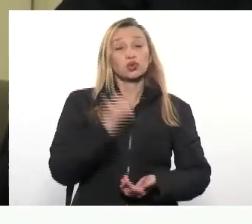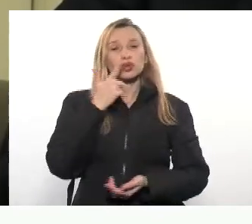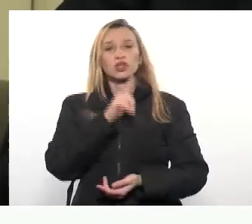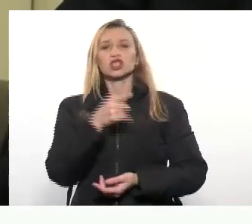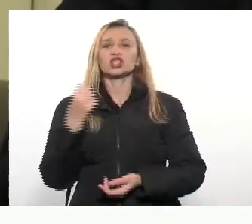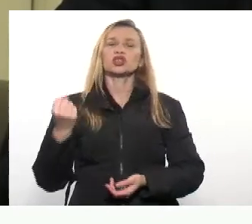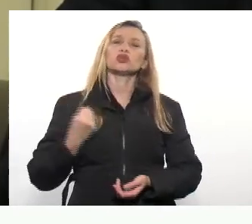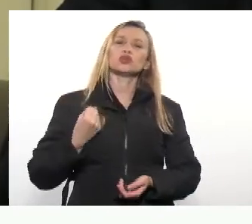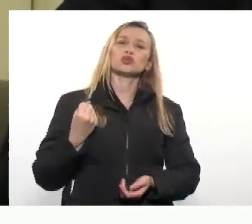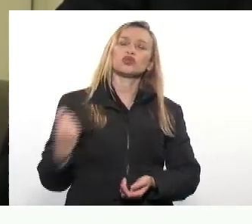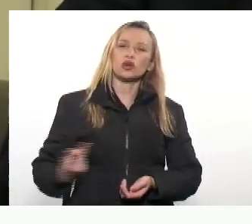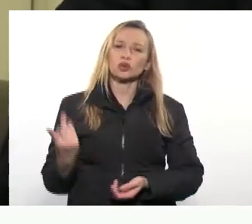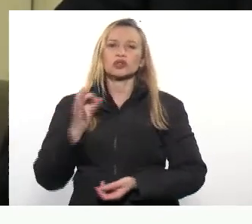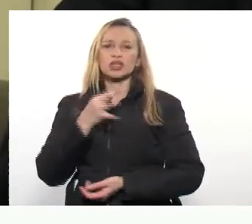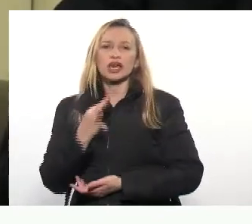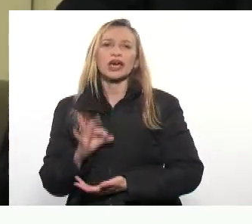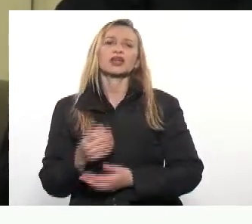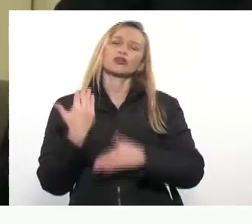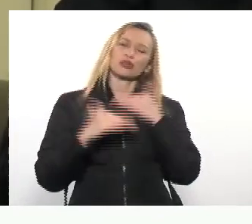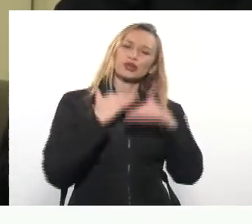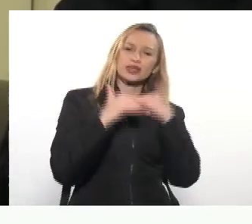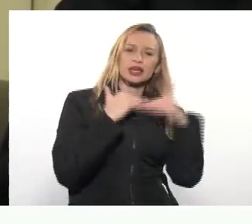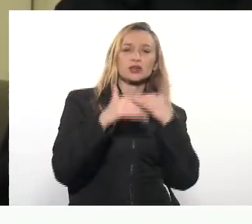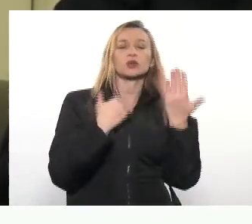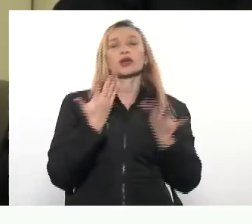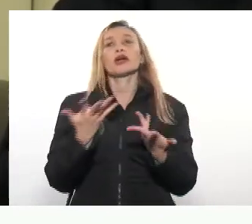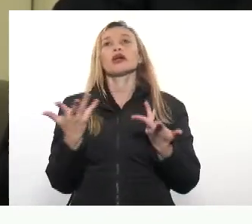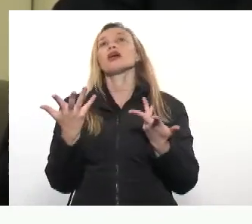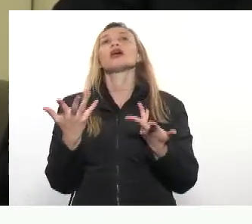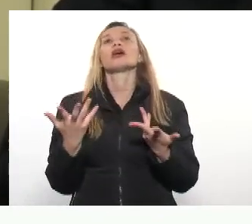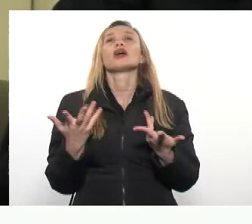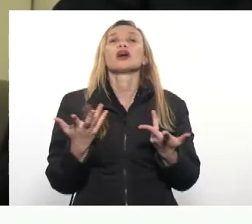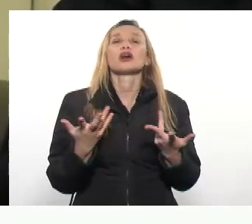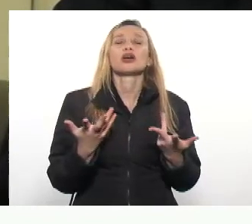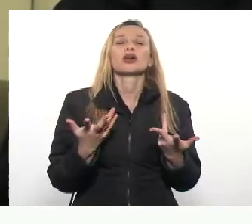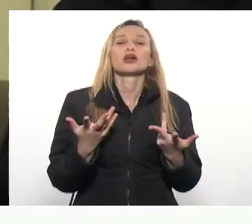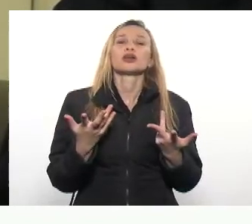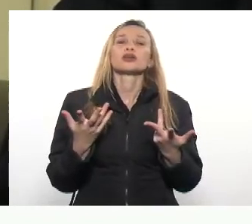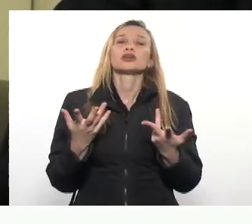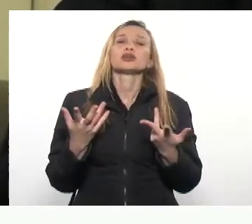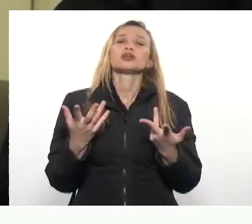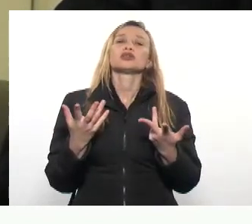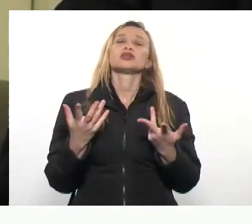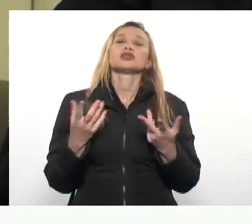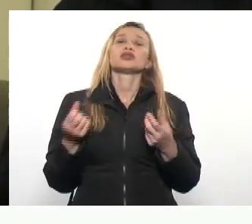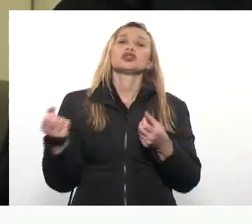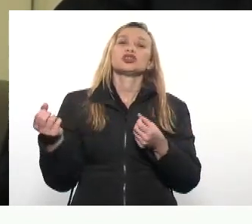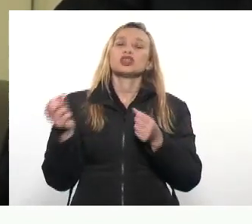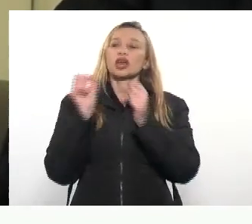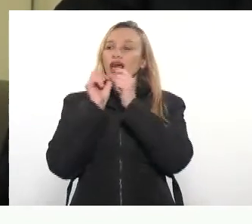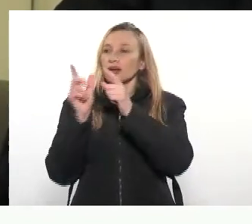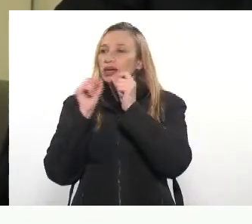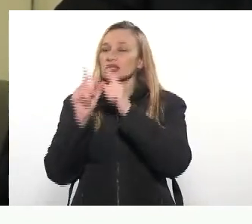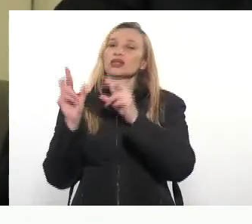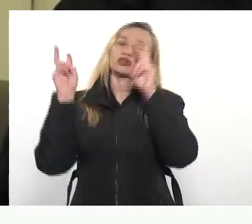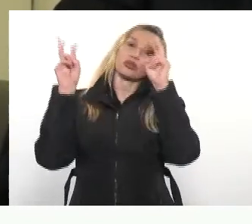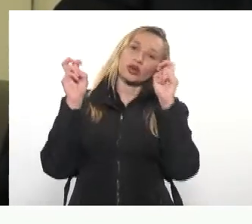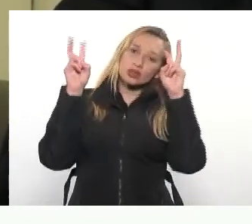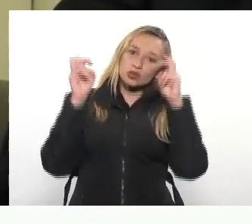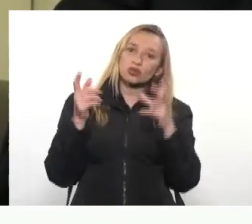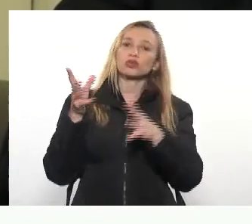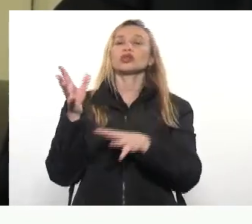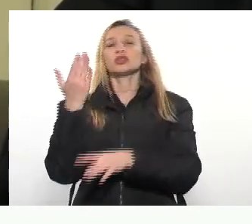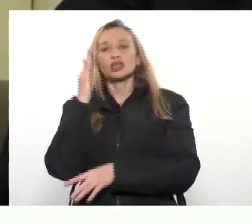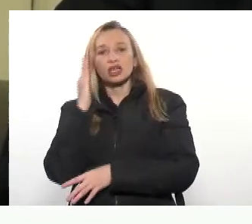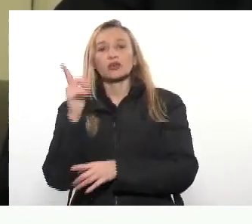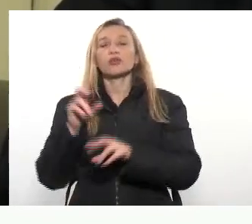tarifa, demora, nós temos processos na nossa ouvidoria de reclamação quanto a isso, a gente está bem a par desse assunto,